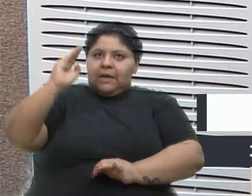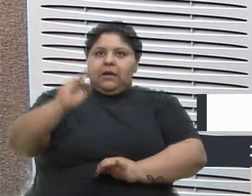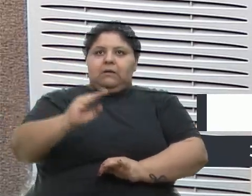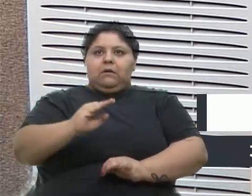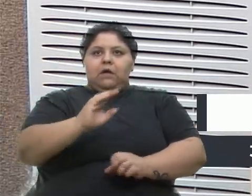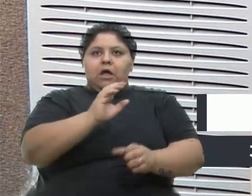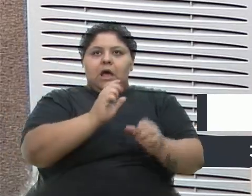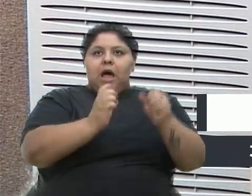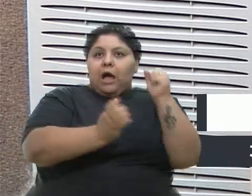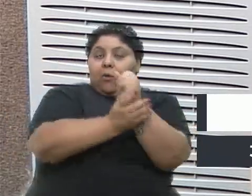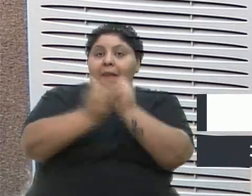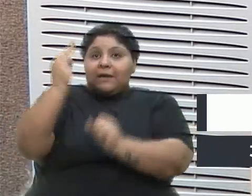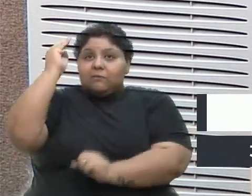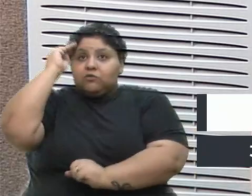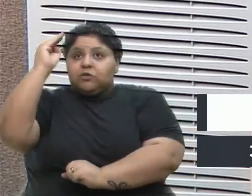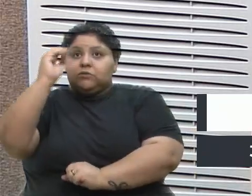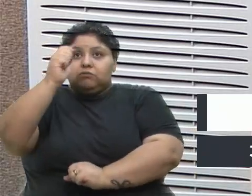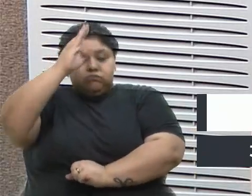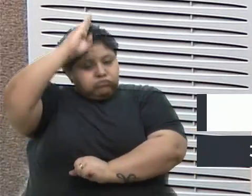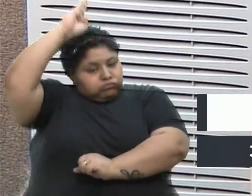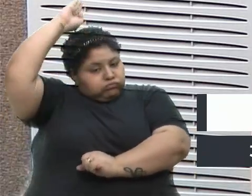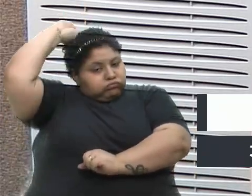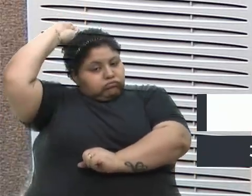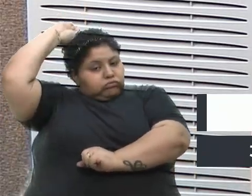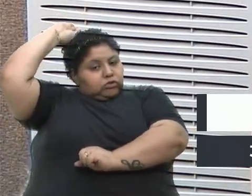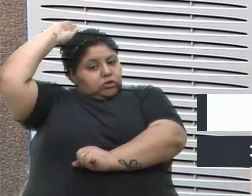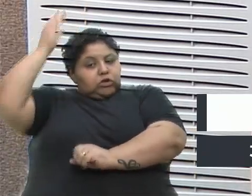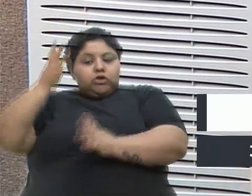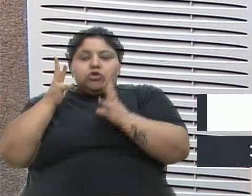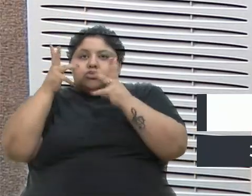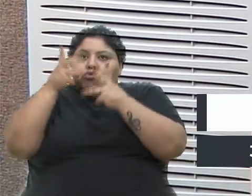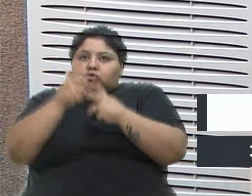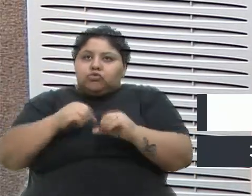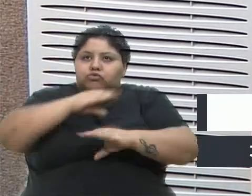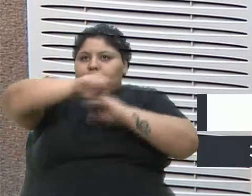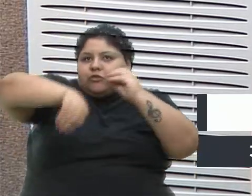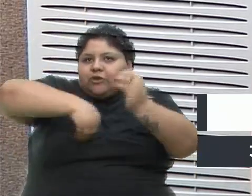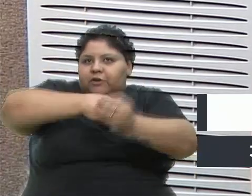o setor de segurança pública é sempre muito bem-vindo. Estarei aí votando